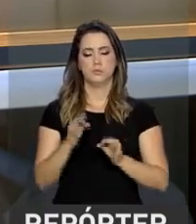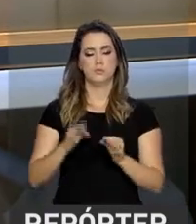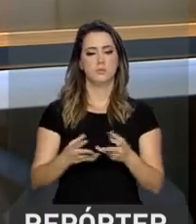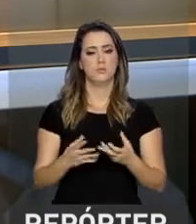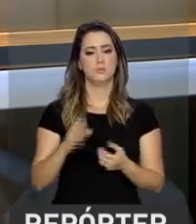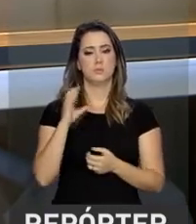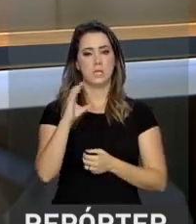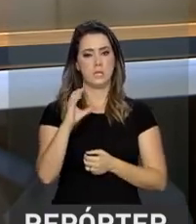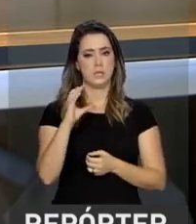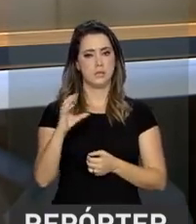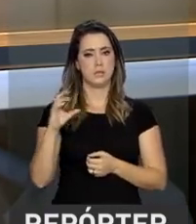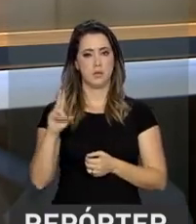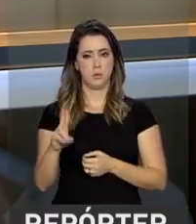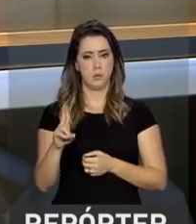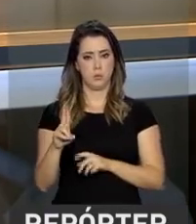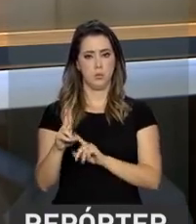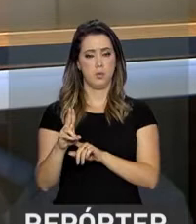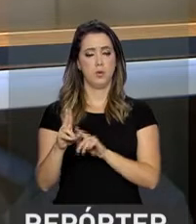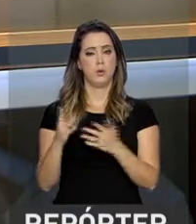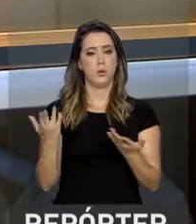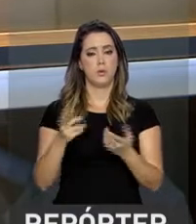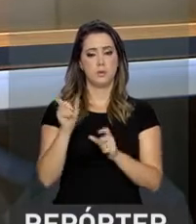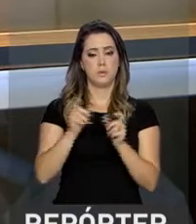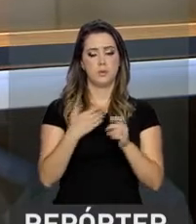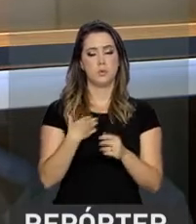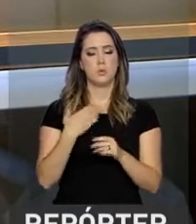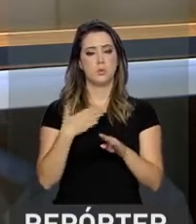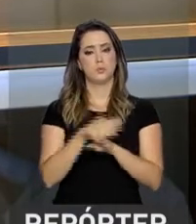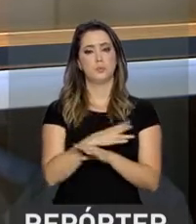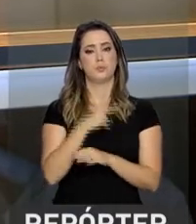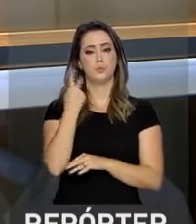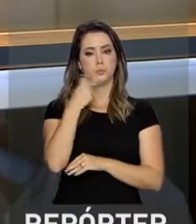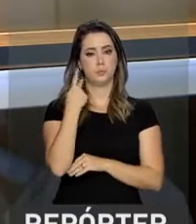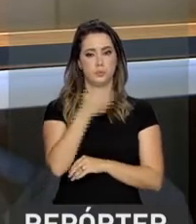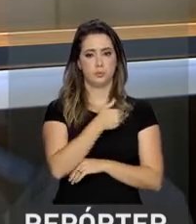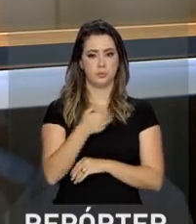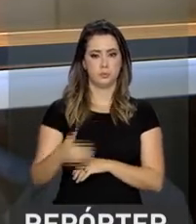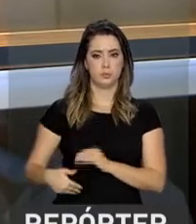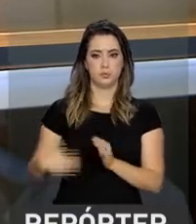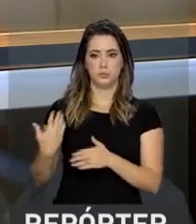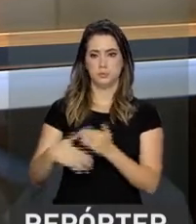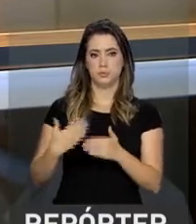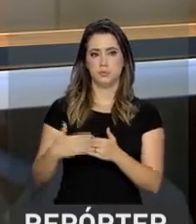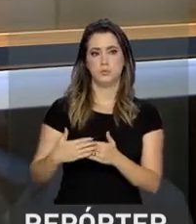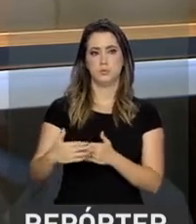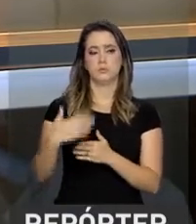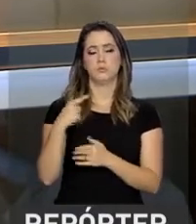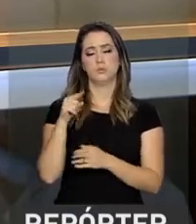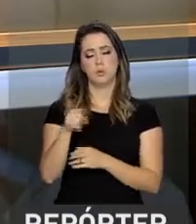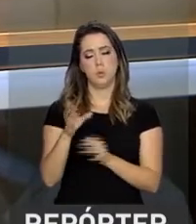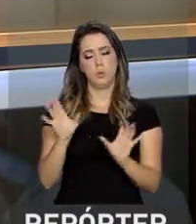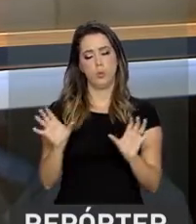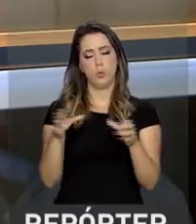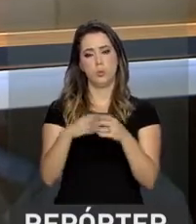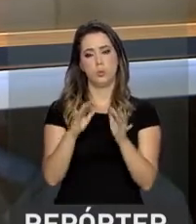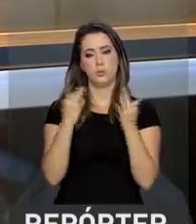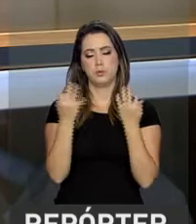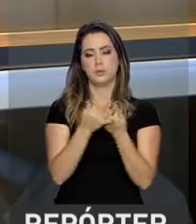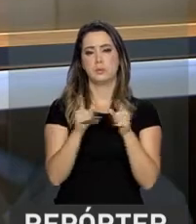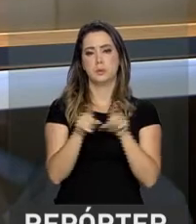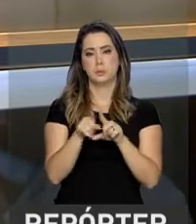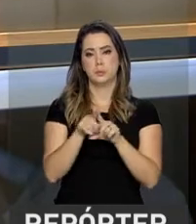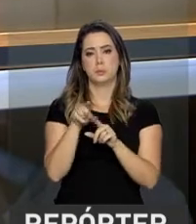ccu o assentado passa a ter acesso às políticas públicas que foram construídas ao longo dos anos pra ele para as famílias de forma